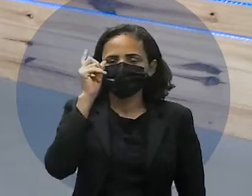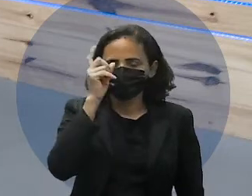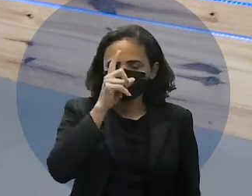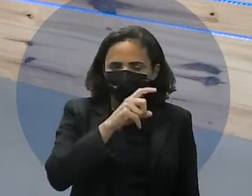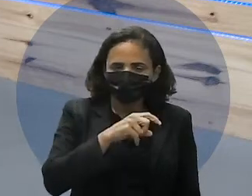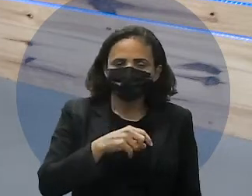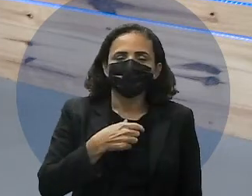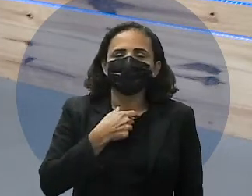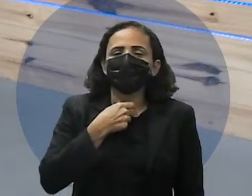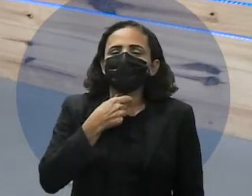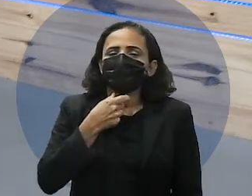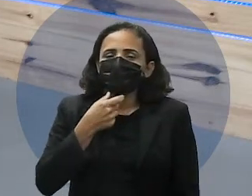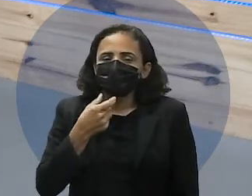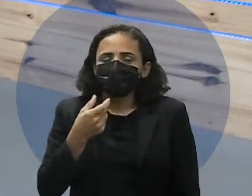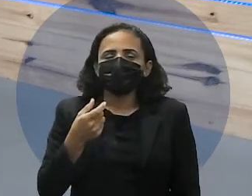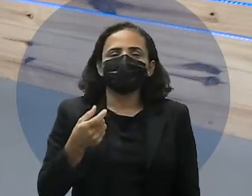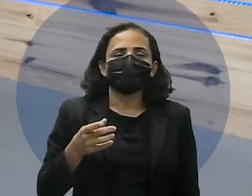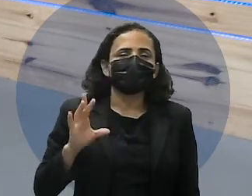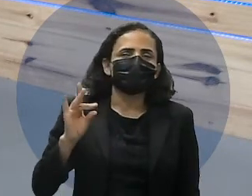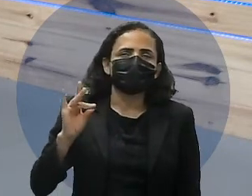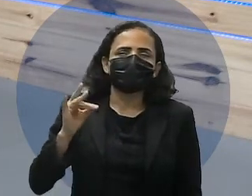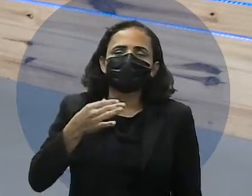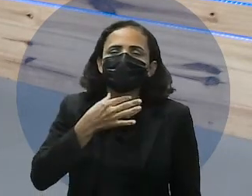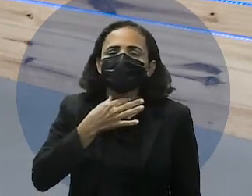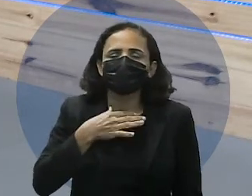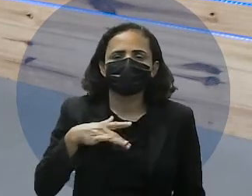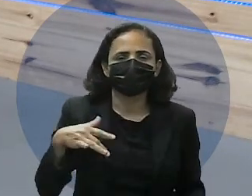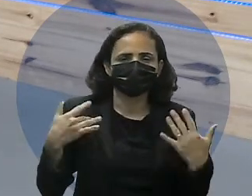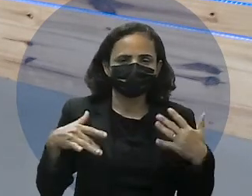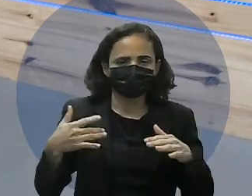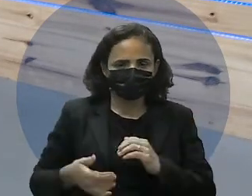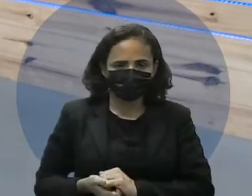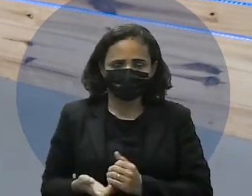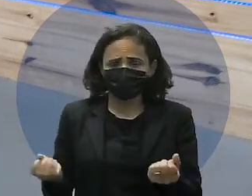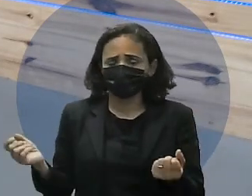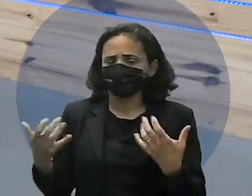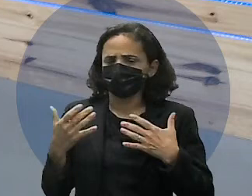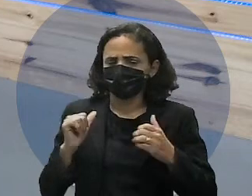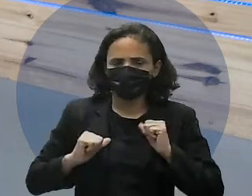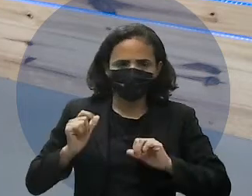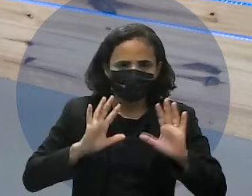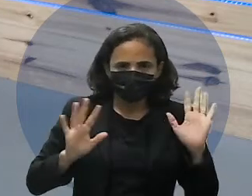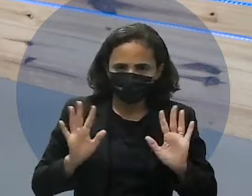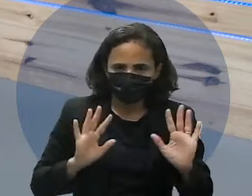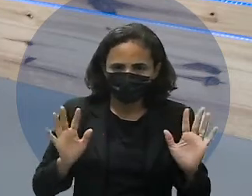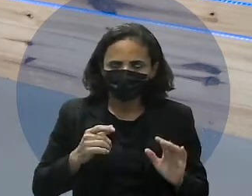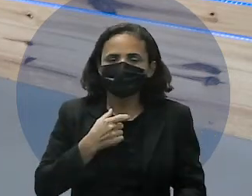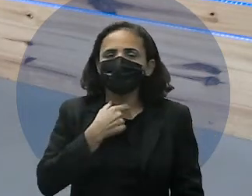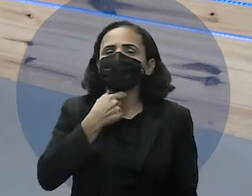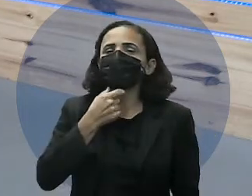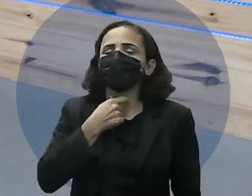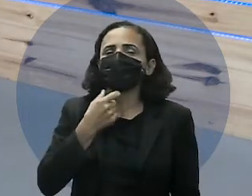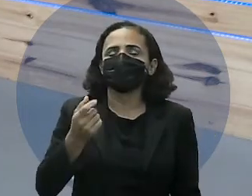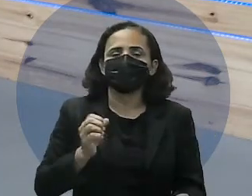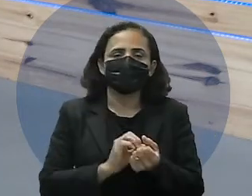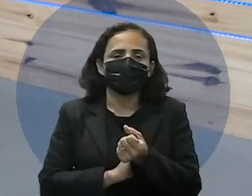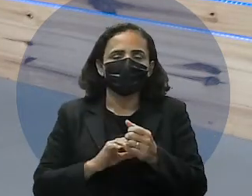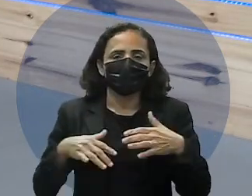Essa recuperação vai acontecer rapidinho. Galera, foi só estresse, galera. Estresse vocal, lógico.